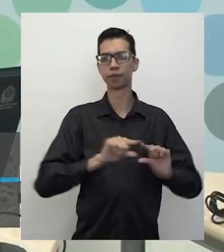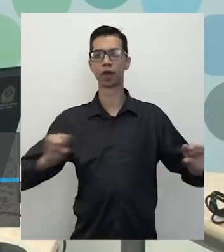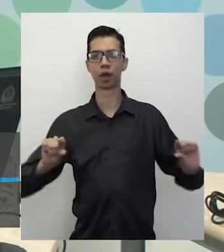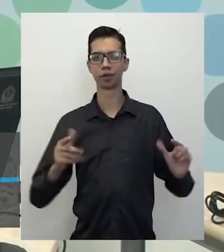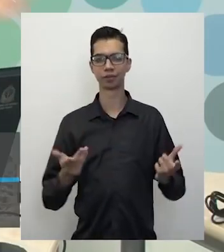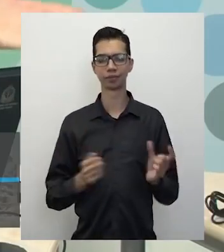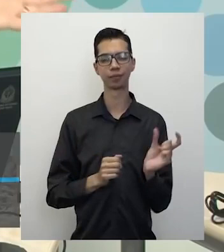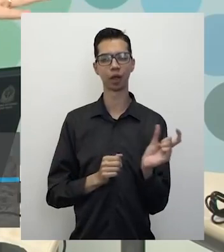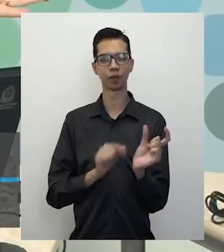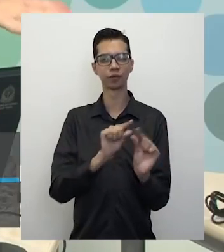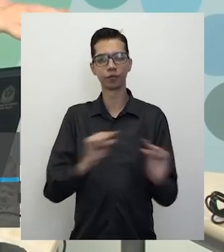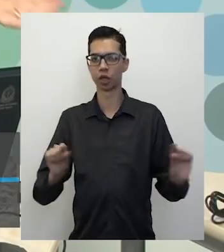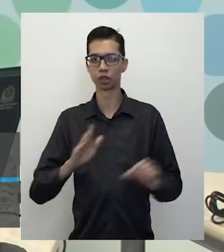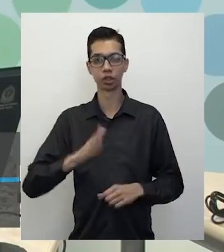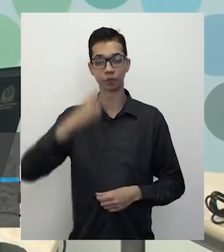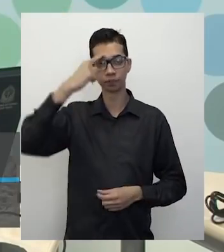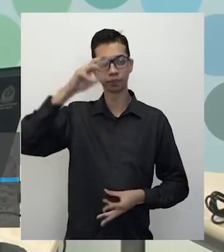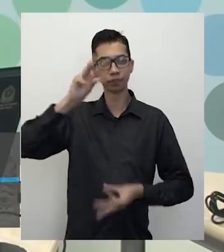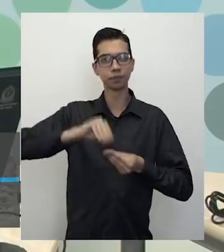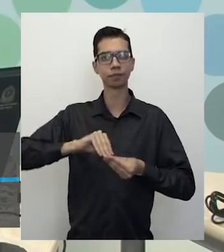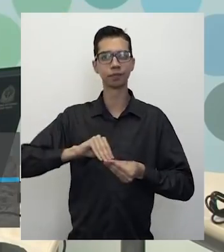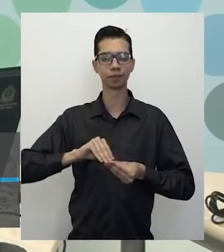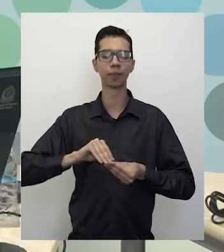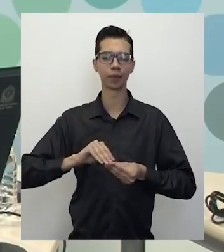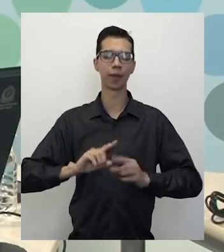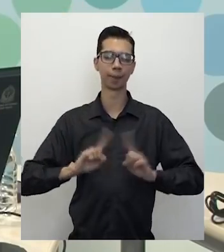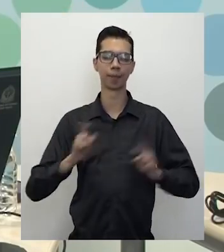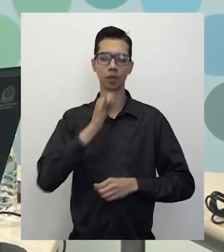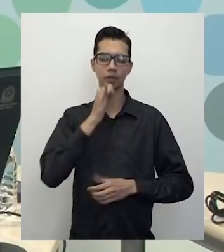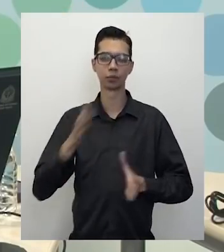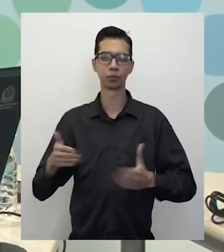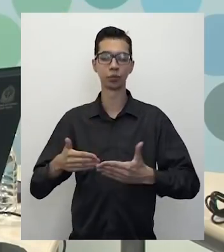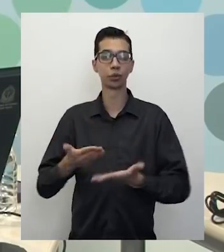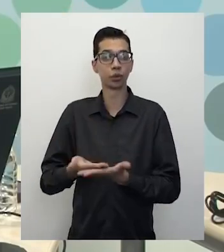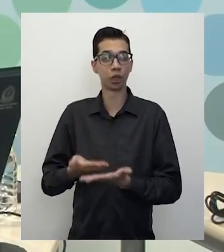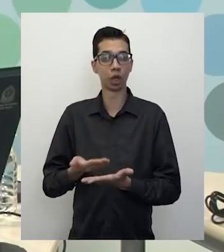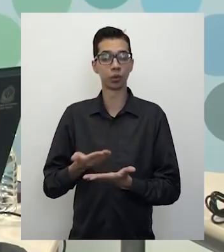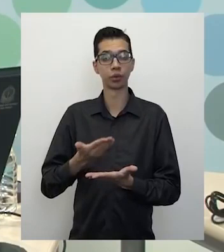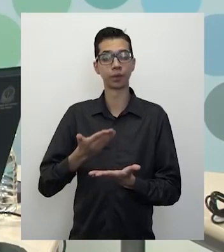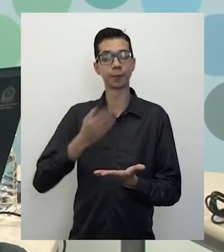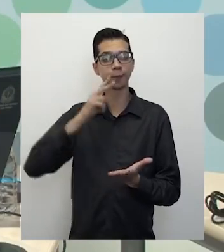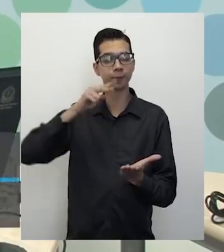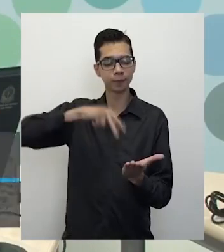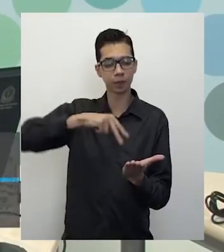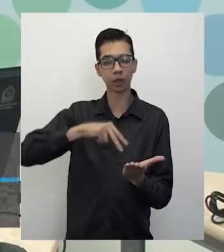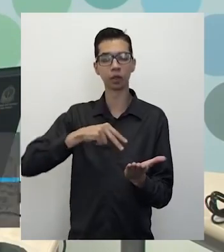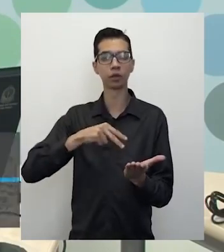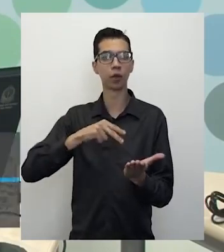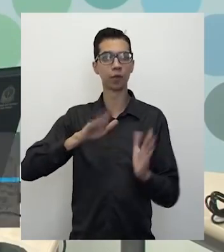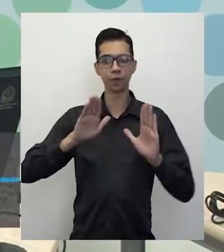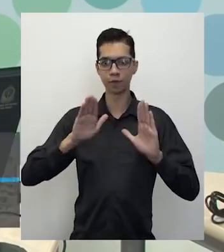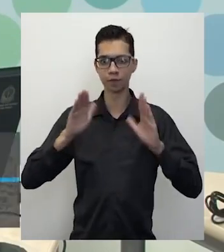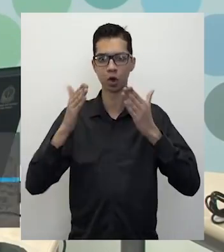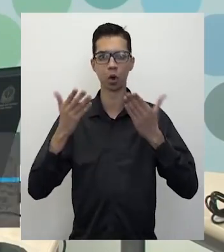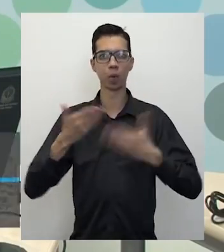associar o restante. Mas o que a Andrea falou é extremamente importante. De repente, numa sala de aula, que a gente tem que ler com outro objetivo, com um estudo maior, com foco, né? De